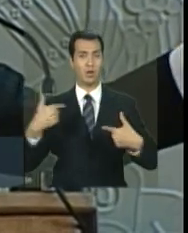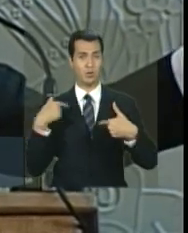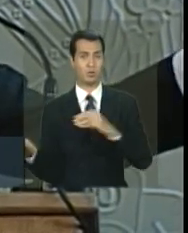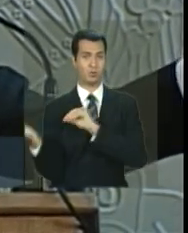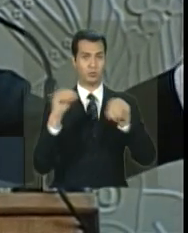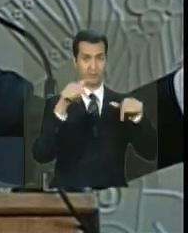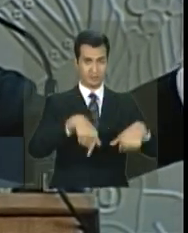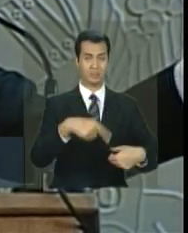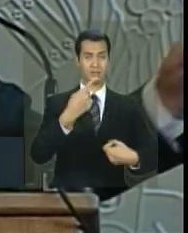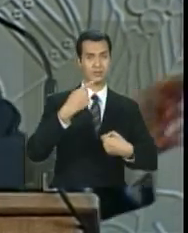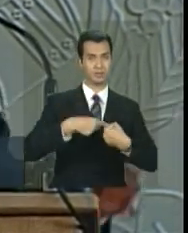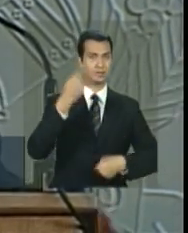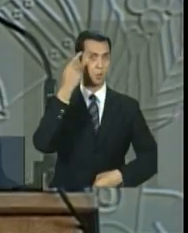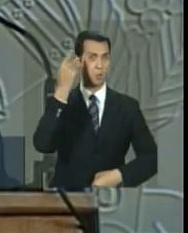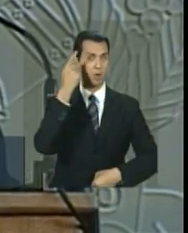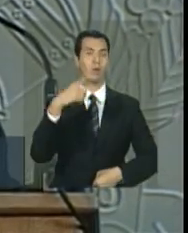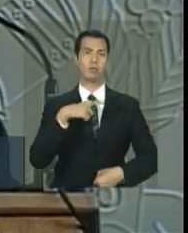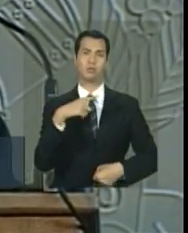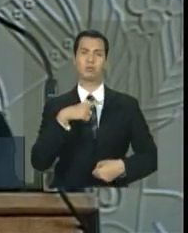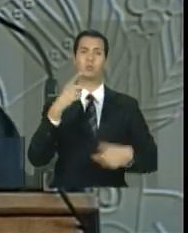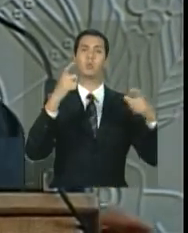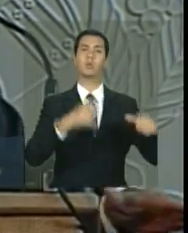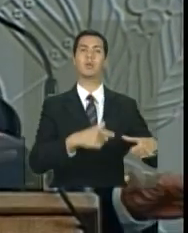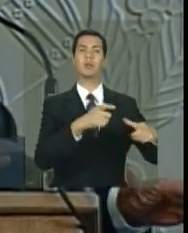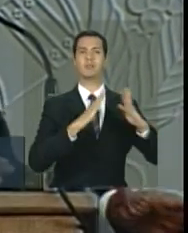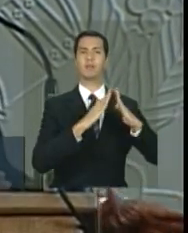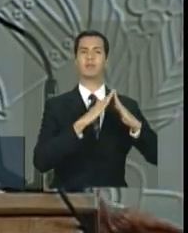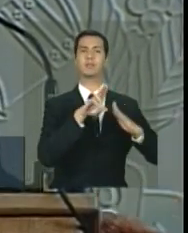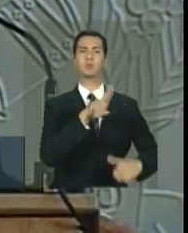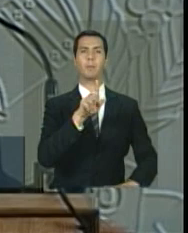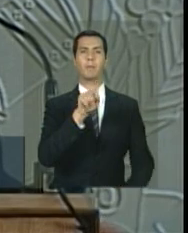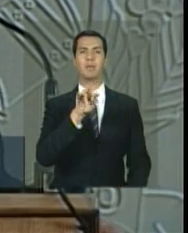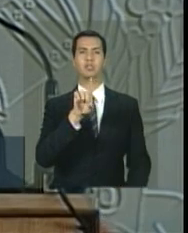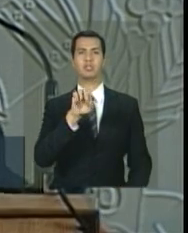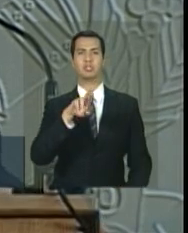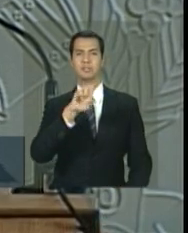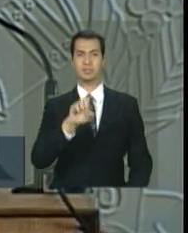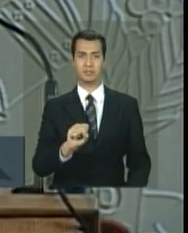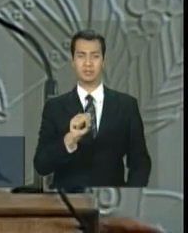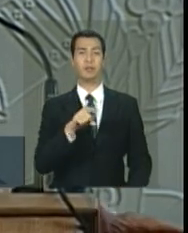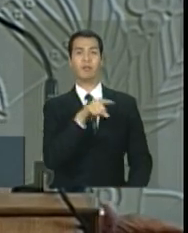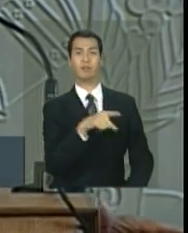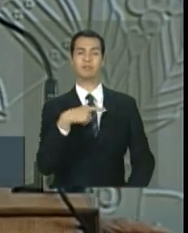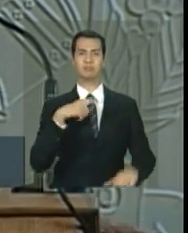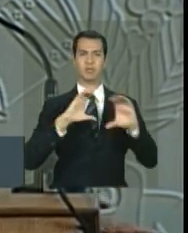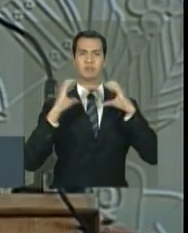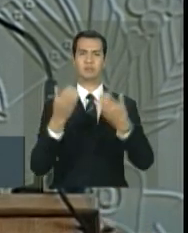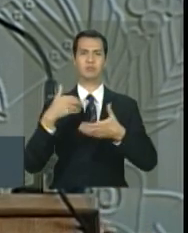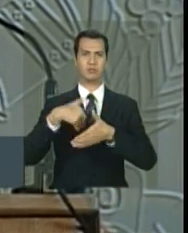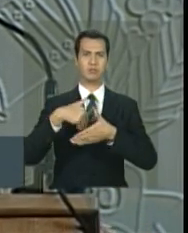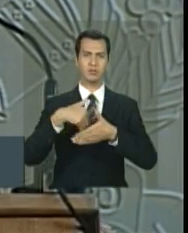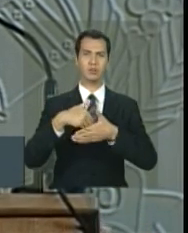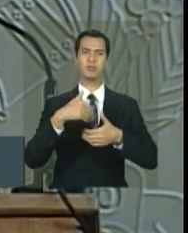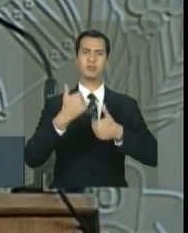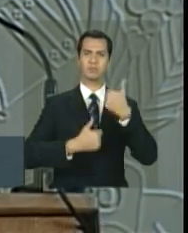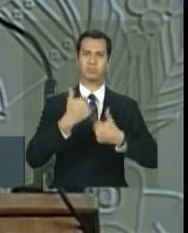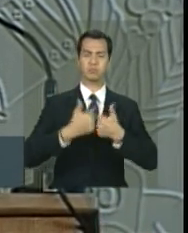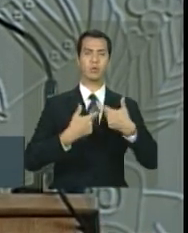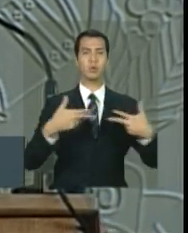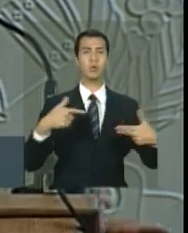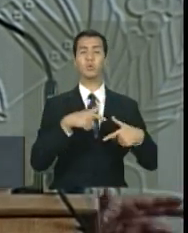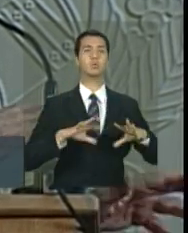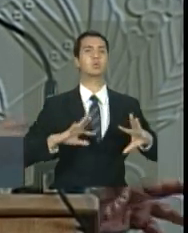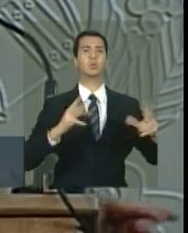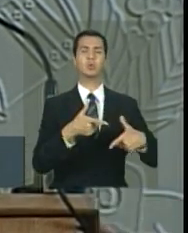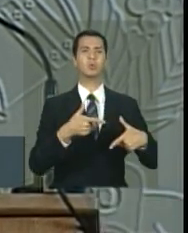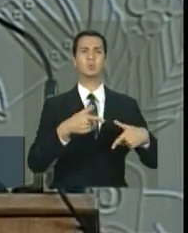chamado Perdizes, que não é muito longe daqui, e tinha aquele Pacaembu, não tinha quase nada asfaltado, era tudo de terra. Eu